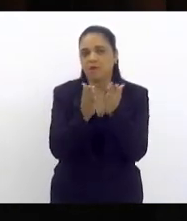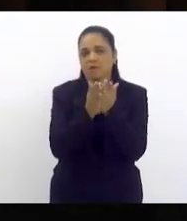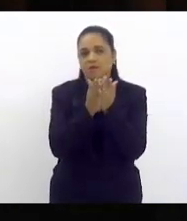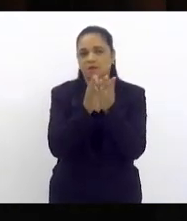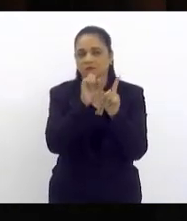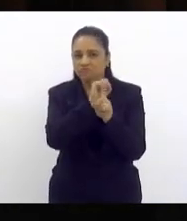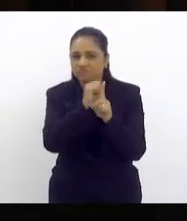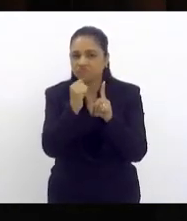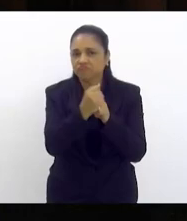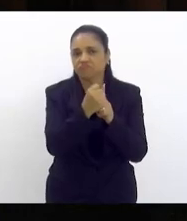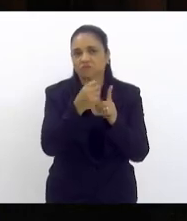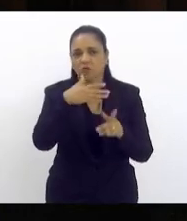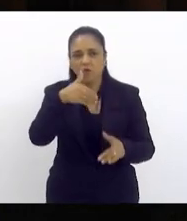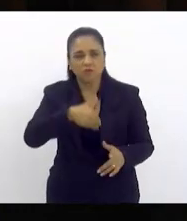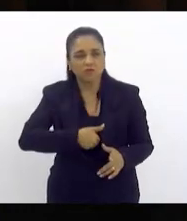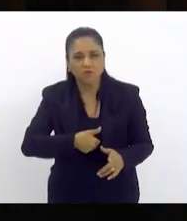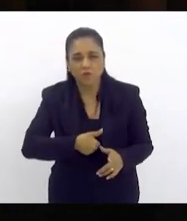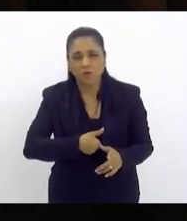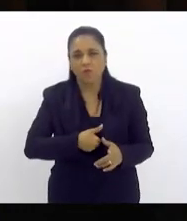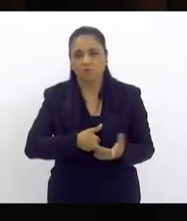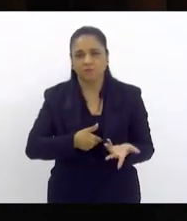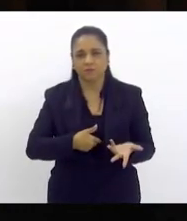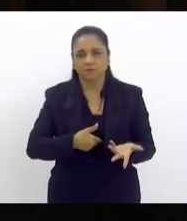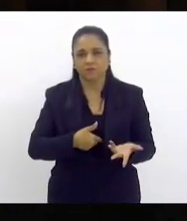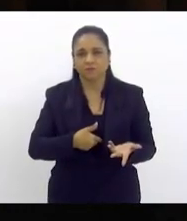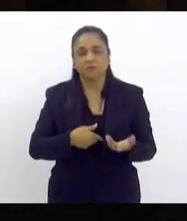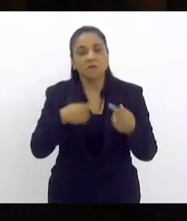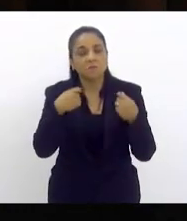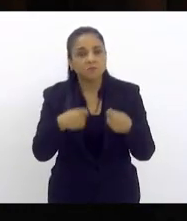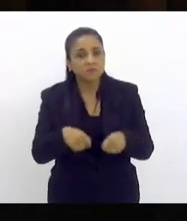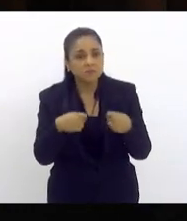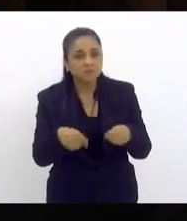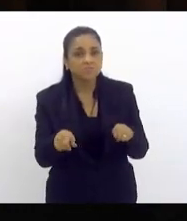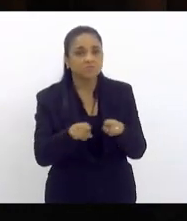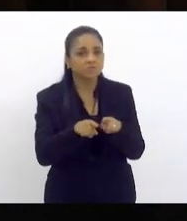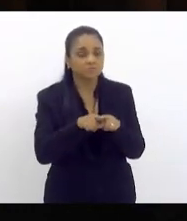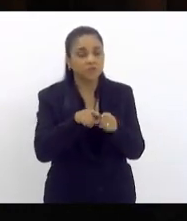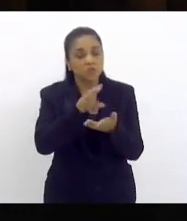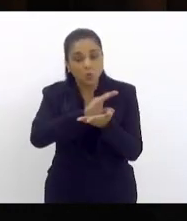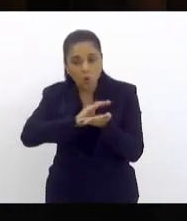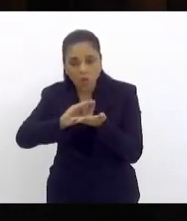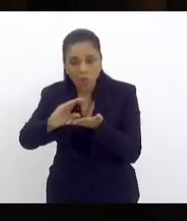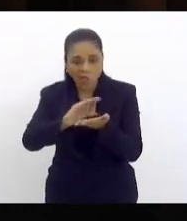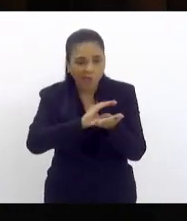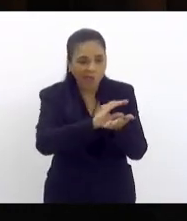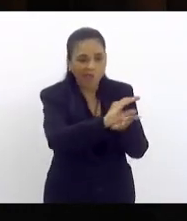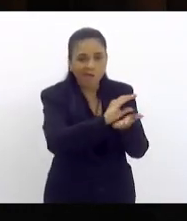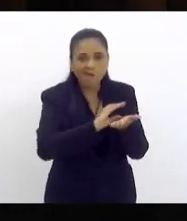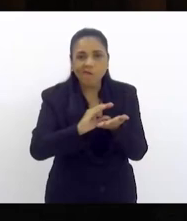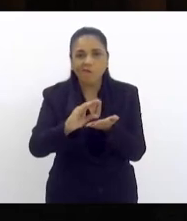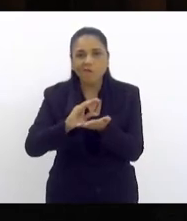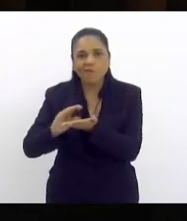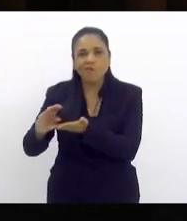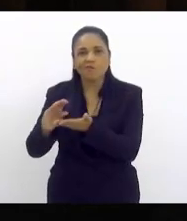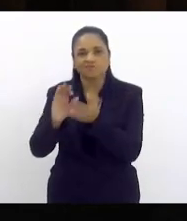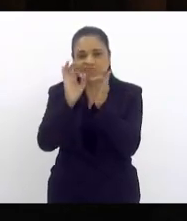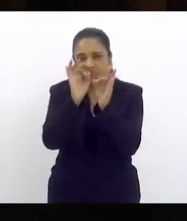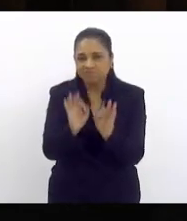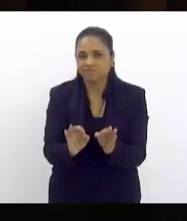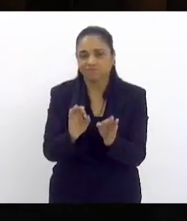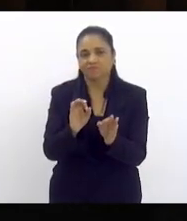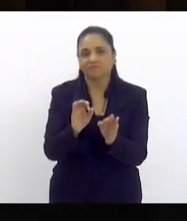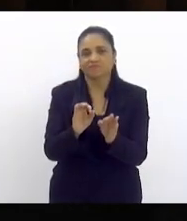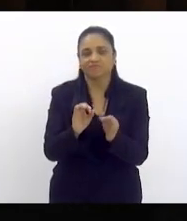superação da fome. Mas não só isso, precisamos também que os recursos sejam empenhados de maneira concreta